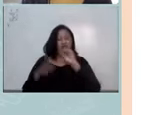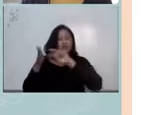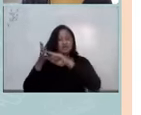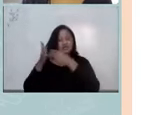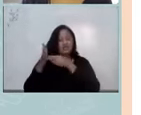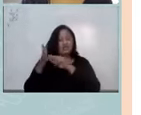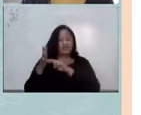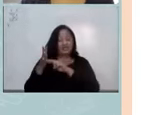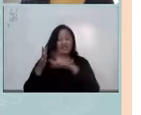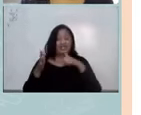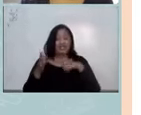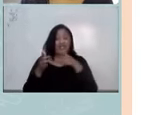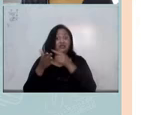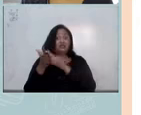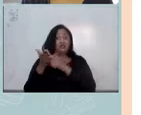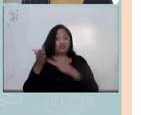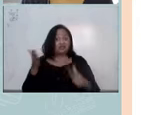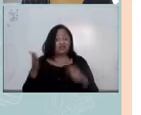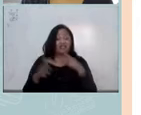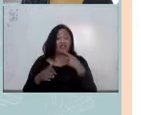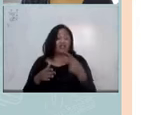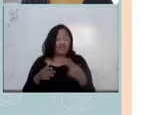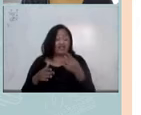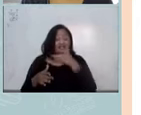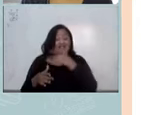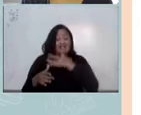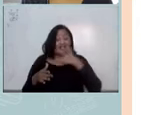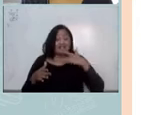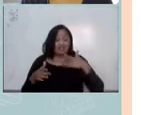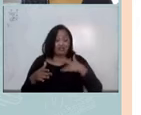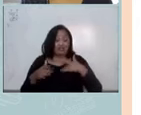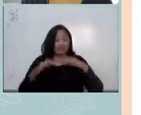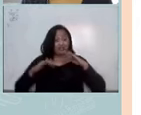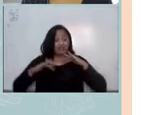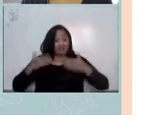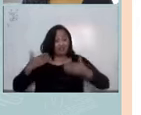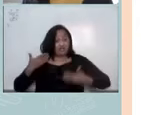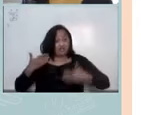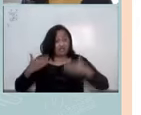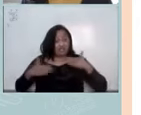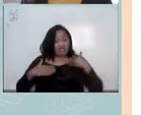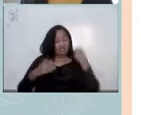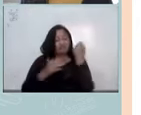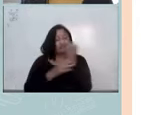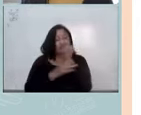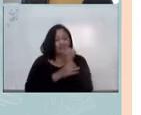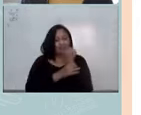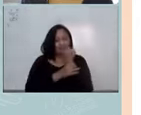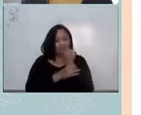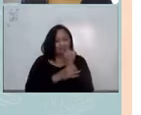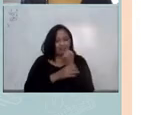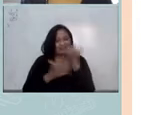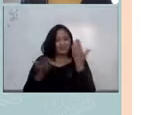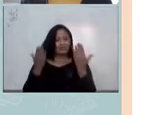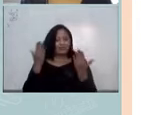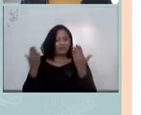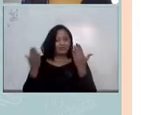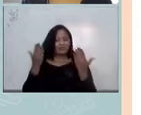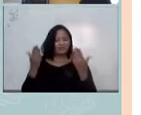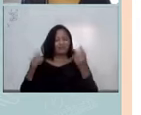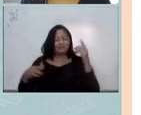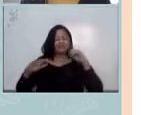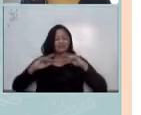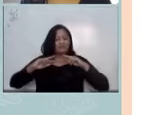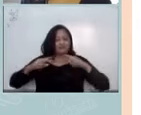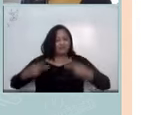no dicionário, que diz, ó, que a saúde seria o estado de integridade e equilíbrio físico e psíquico que permite o normal funcionamento do